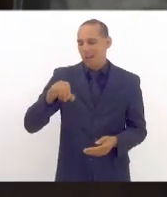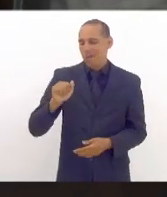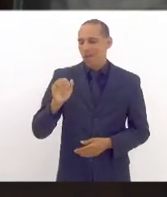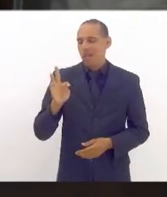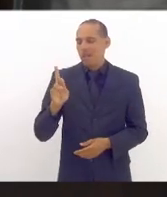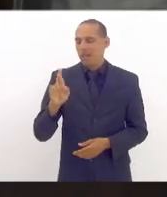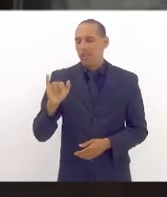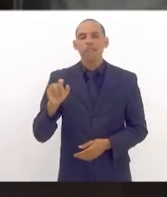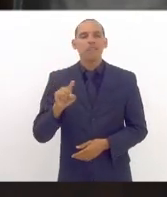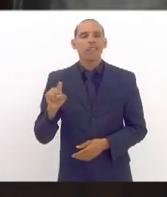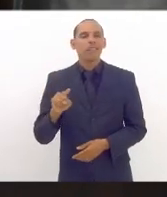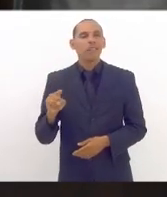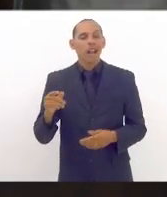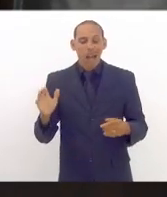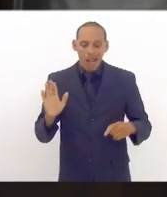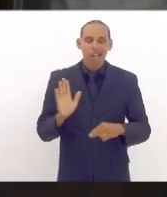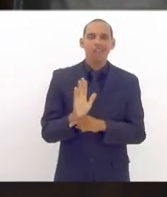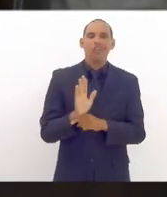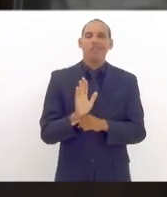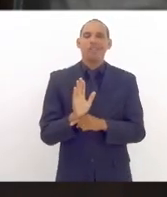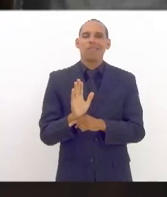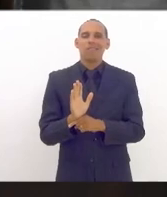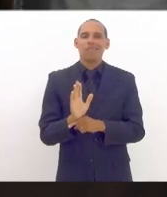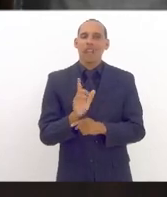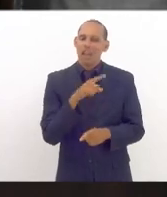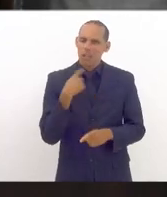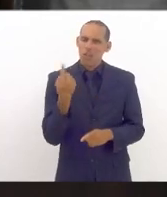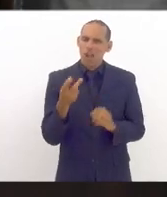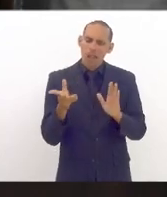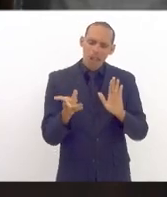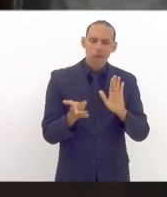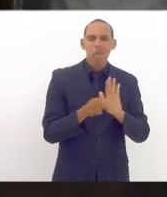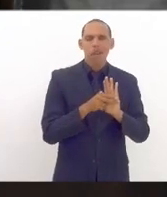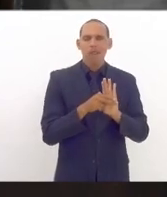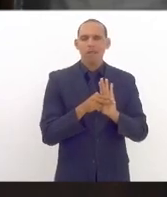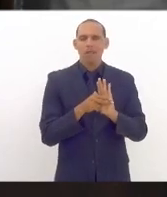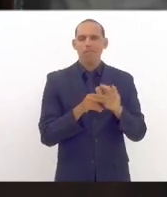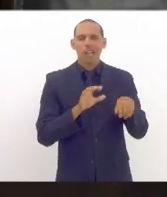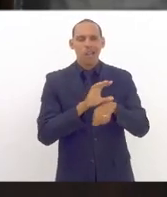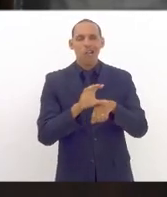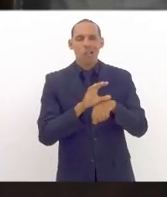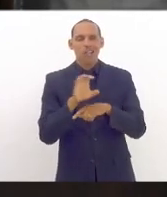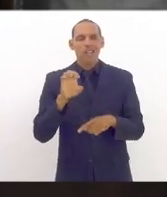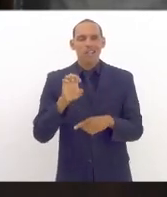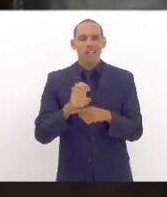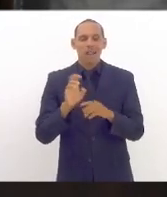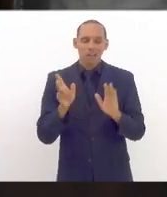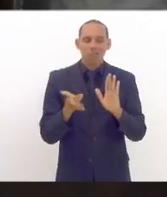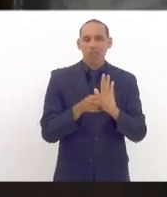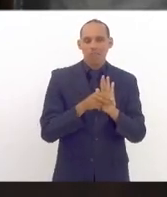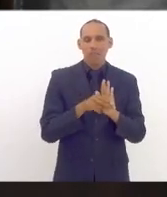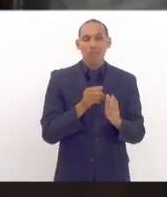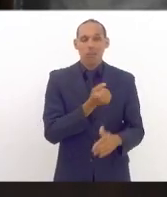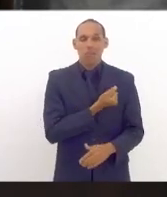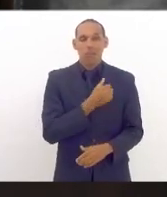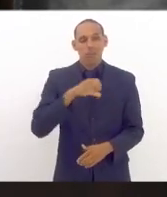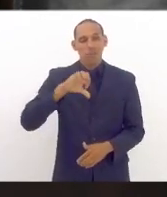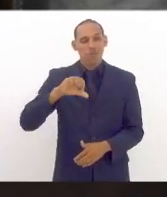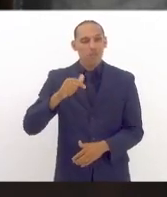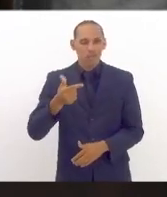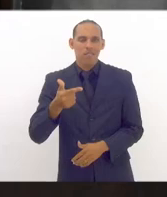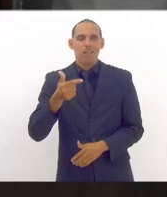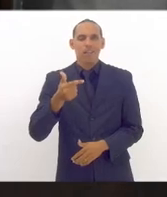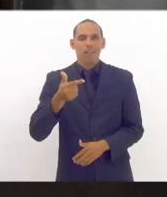isso E aí fizemos uma Emenda a constituição do estado emenda 92